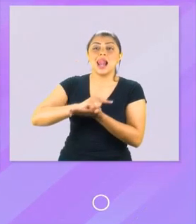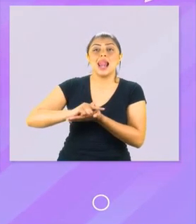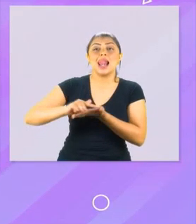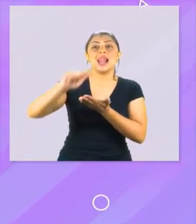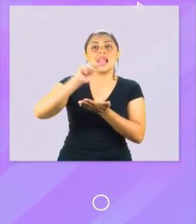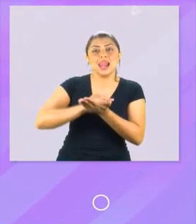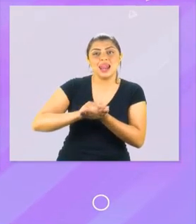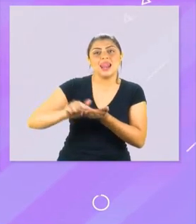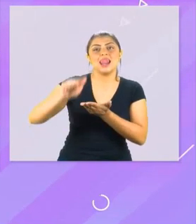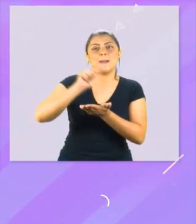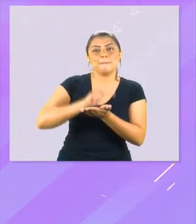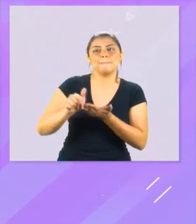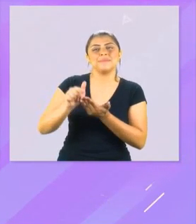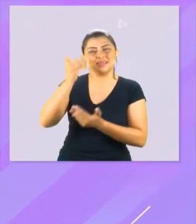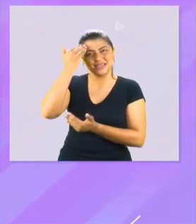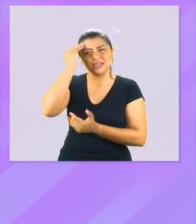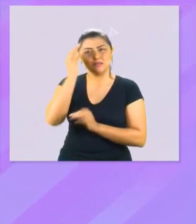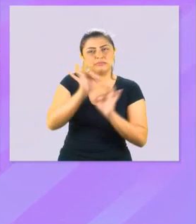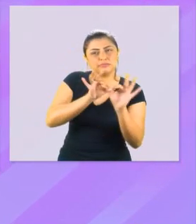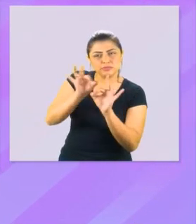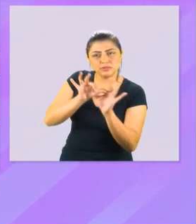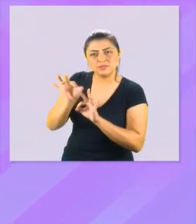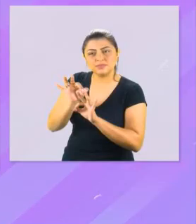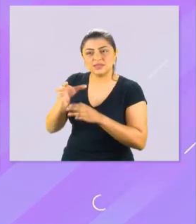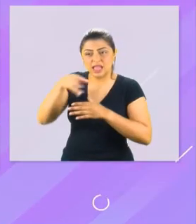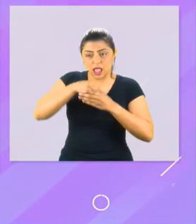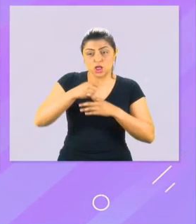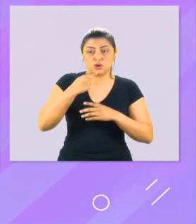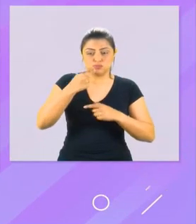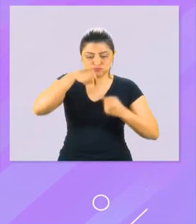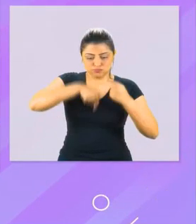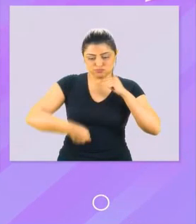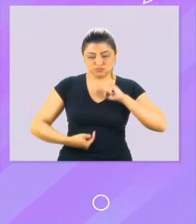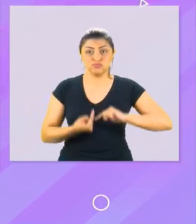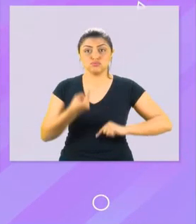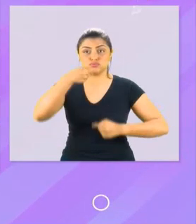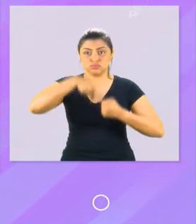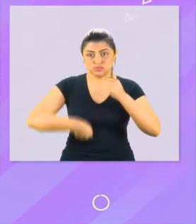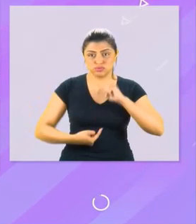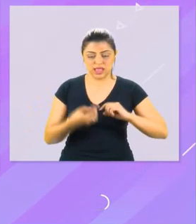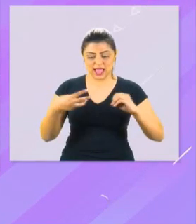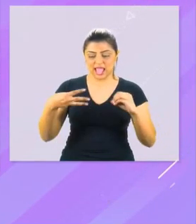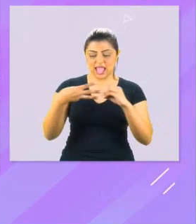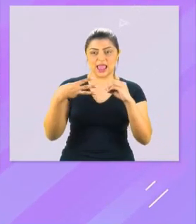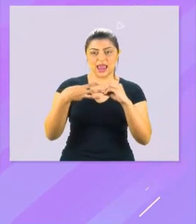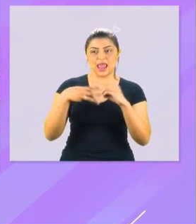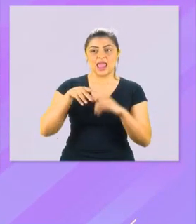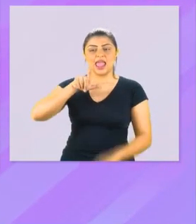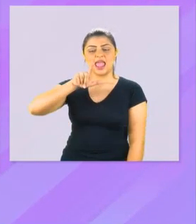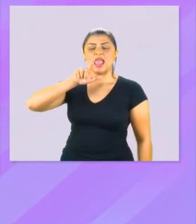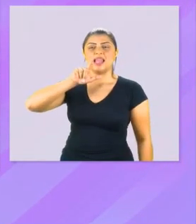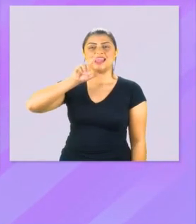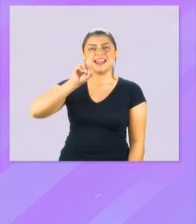Ela faz uma limpeza do excesso de colesterol da corrente sanguínea e também das outras